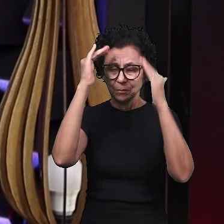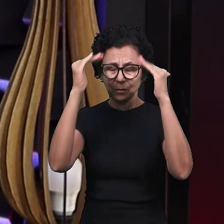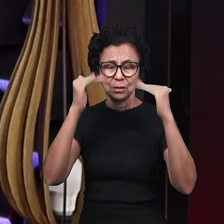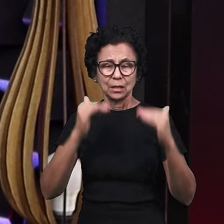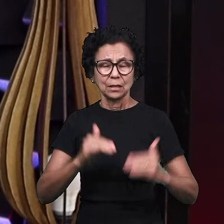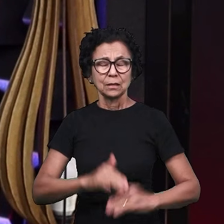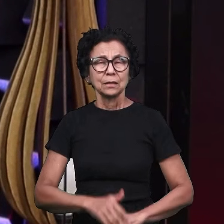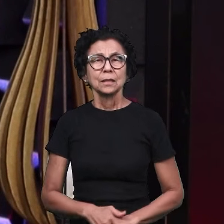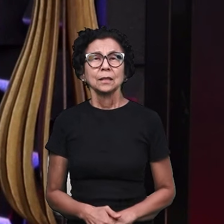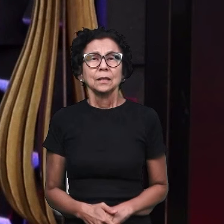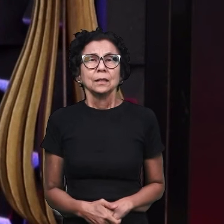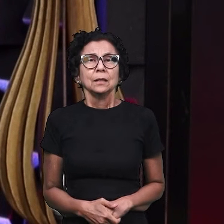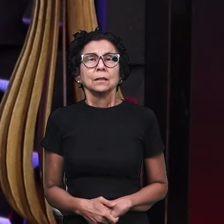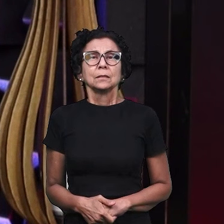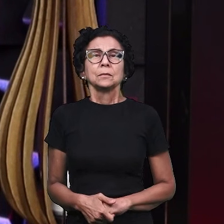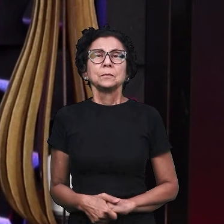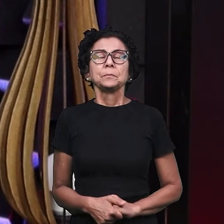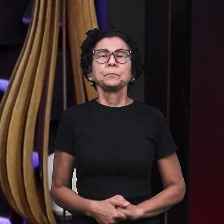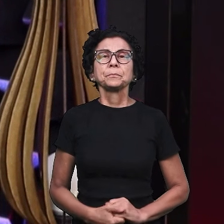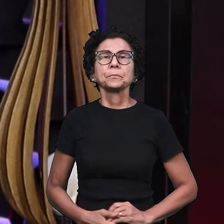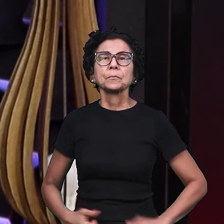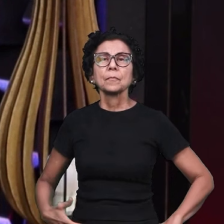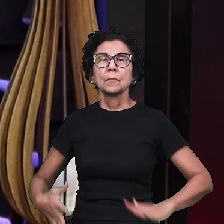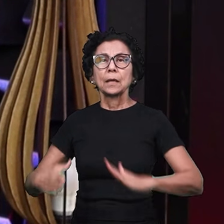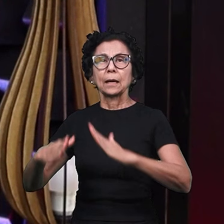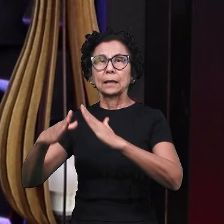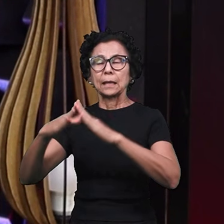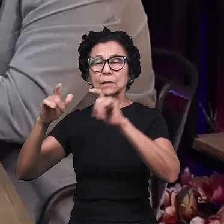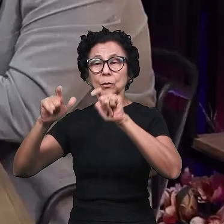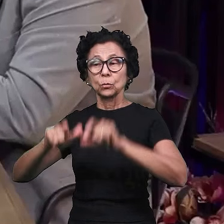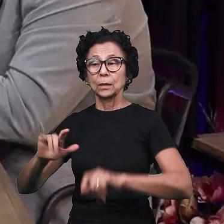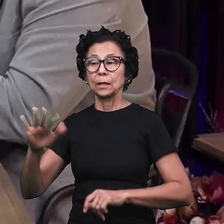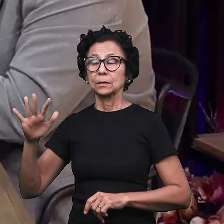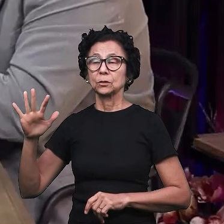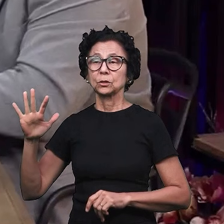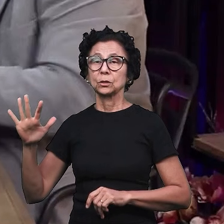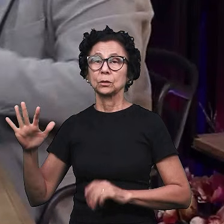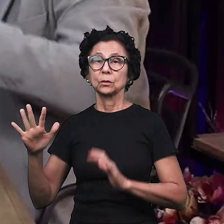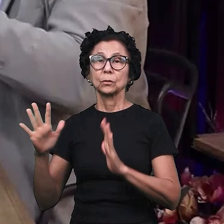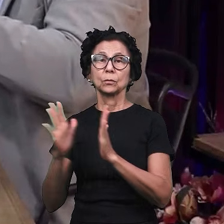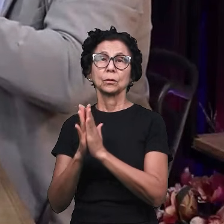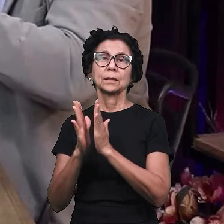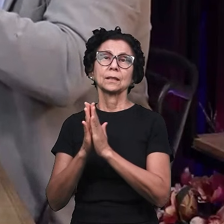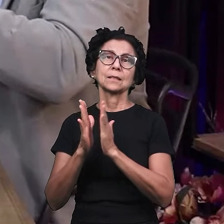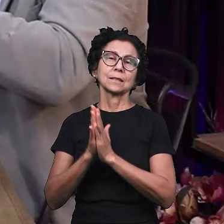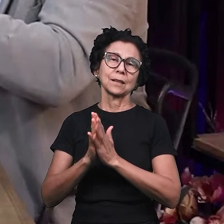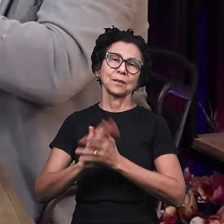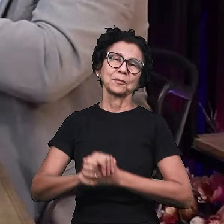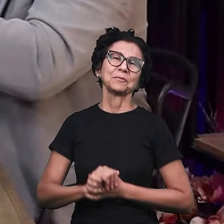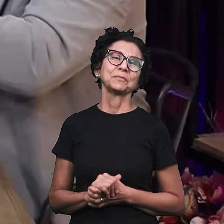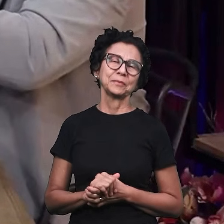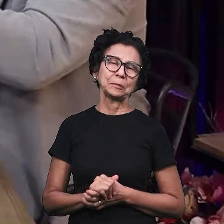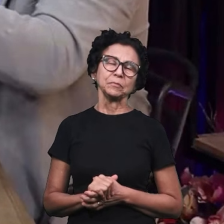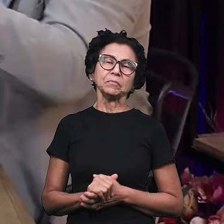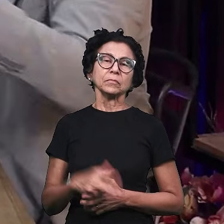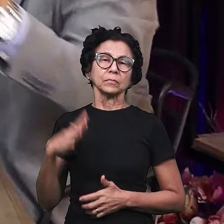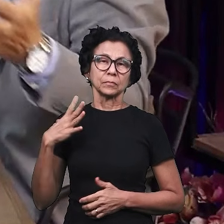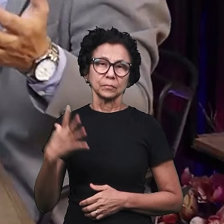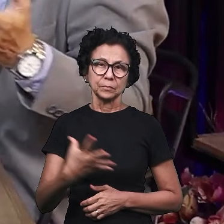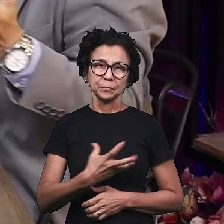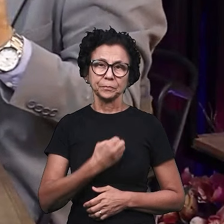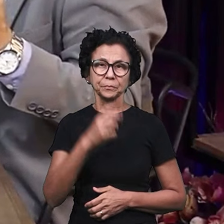oração, a minha casa será chamada casa de oração para todas as nações, mostra até a universalidade